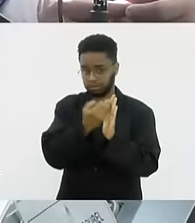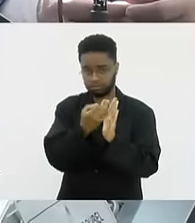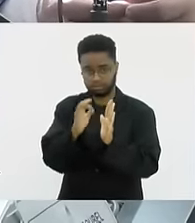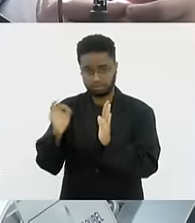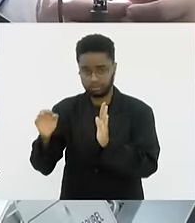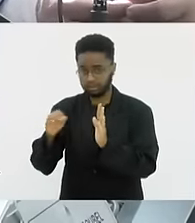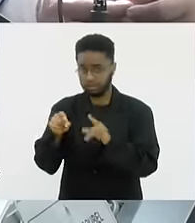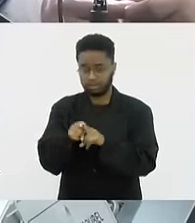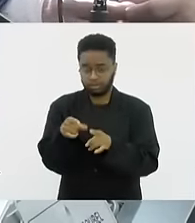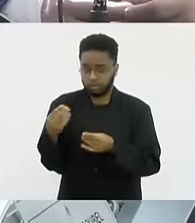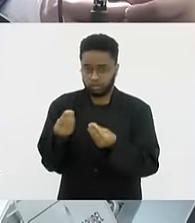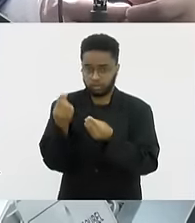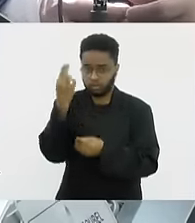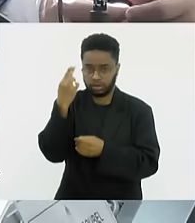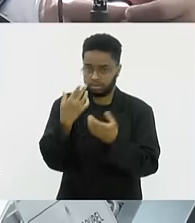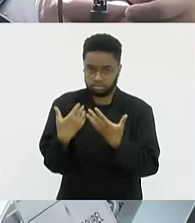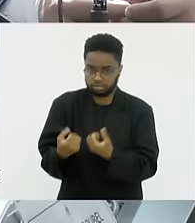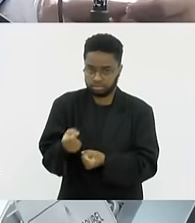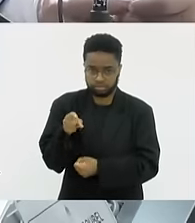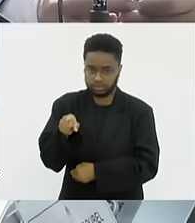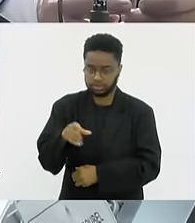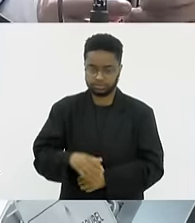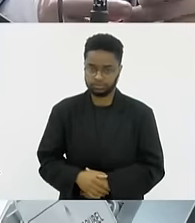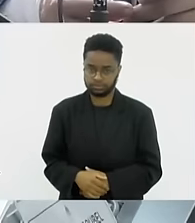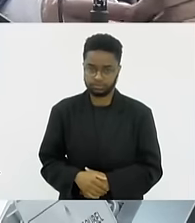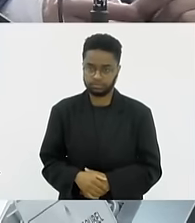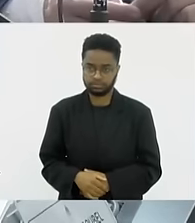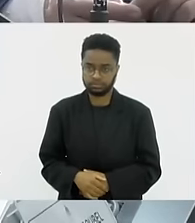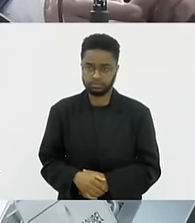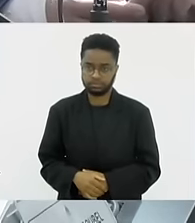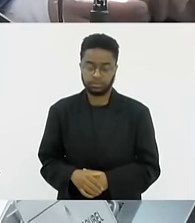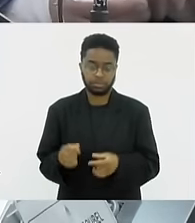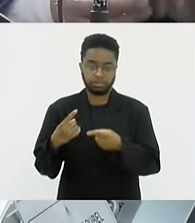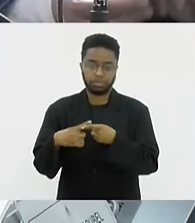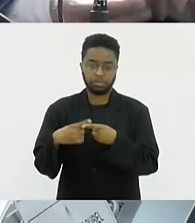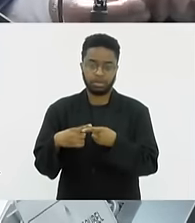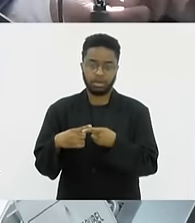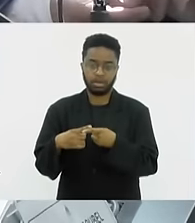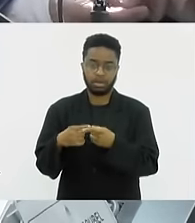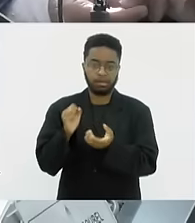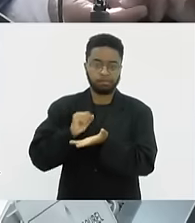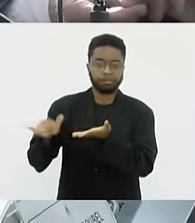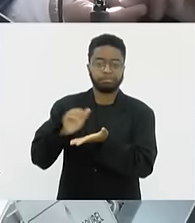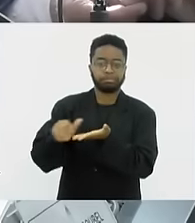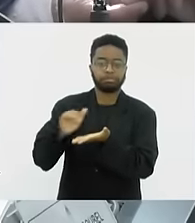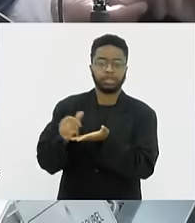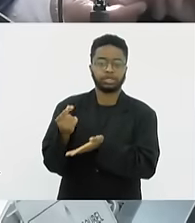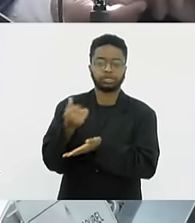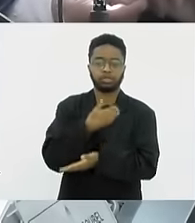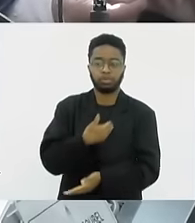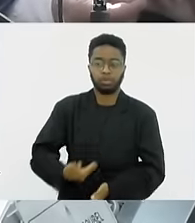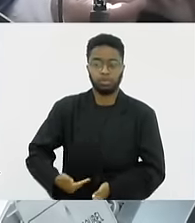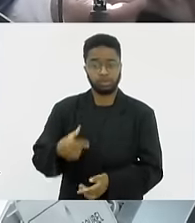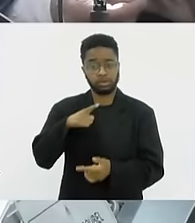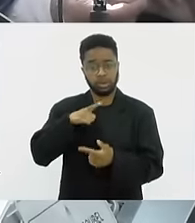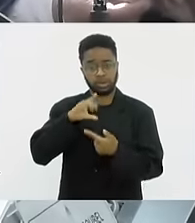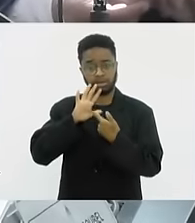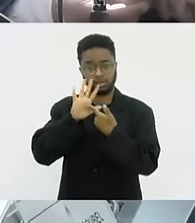inconcebível essa situação. Essa farra com dinheiro público que o Detran pratica no estado do Rio de Janeiro. Está aqui, ó. Eu estou